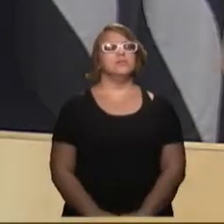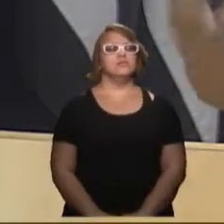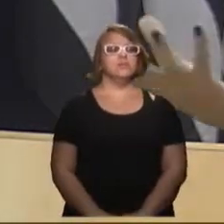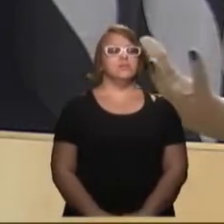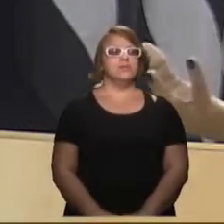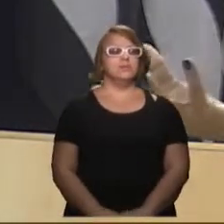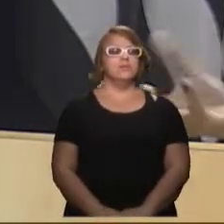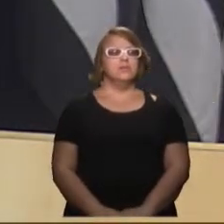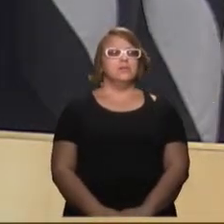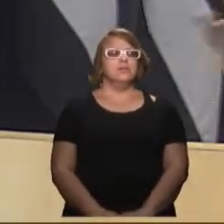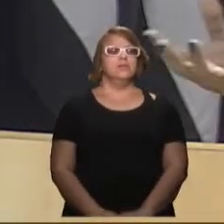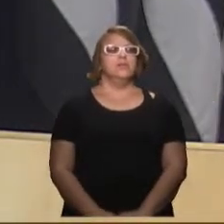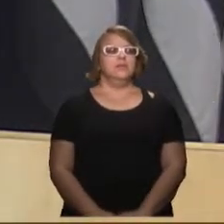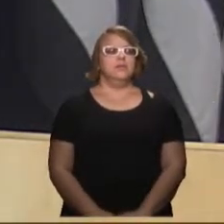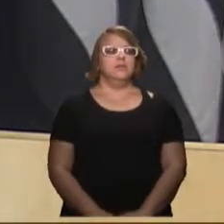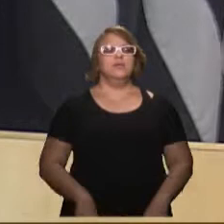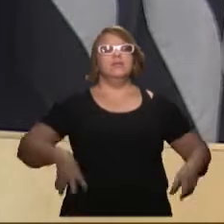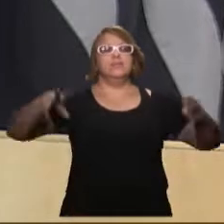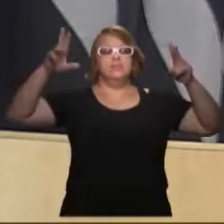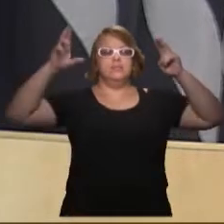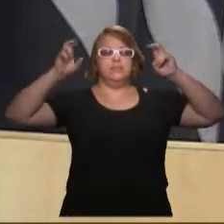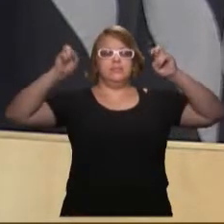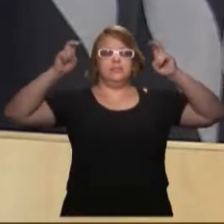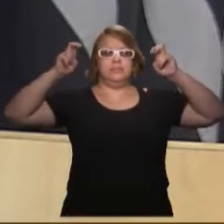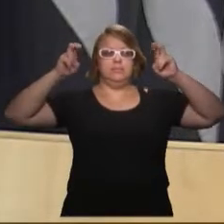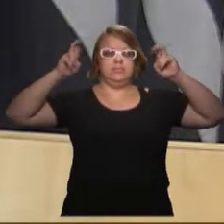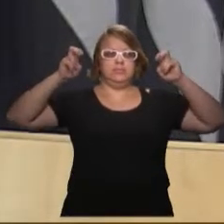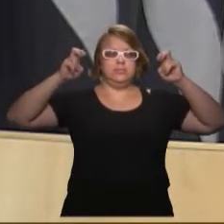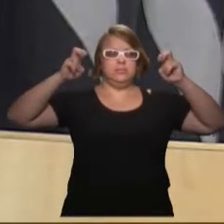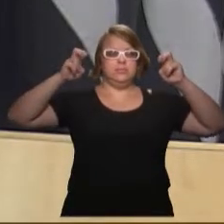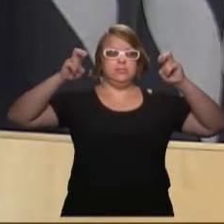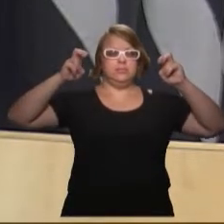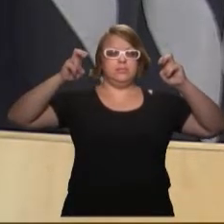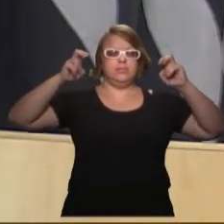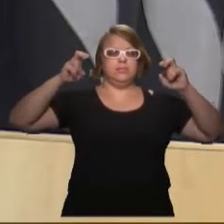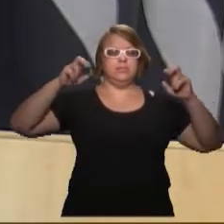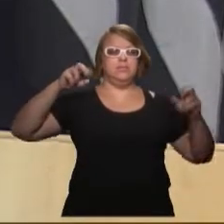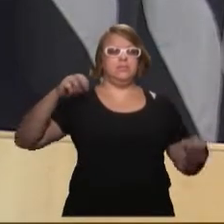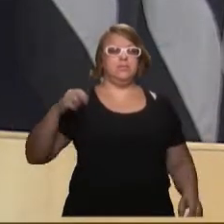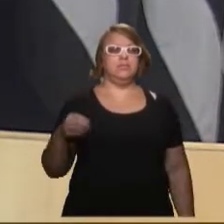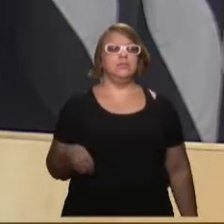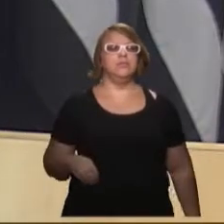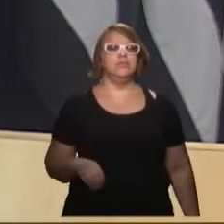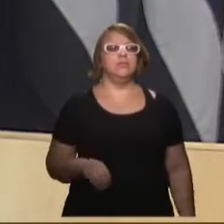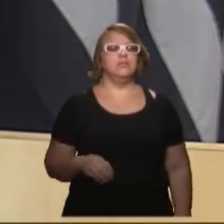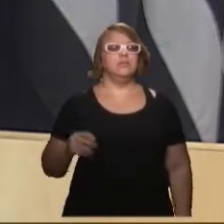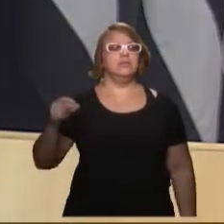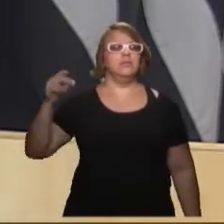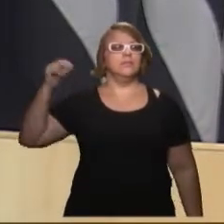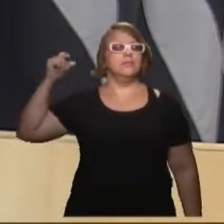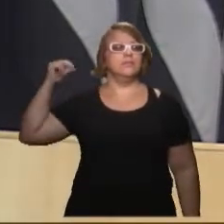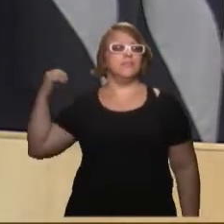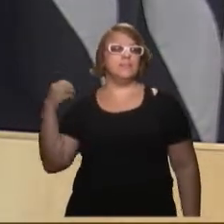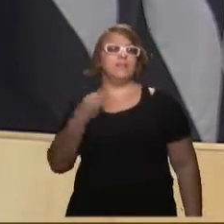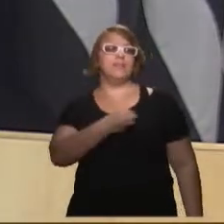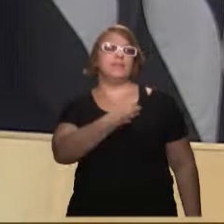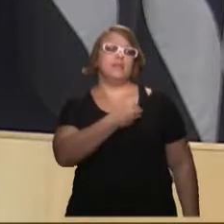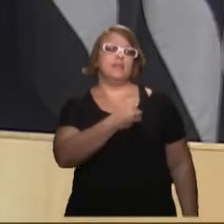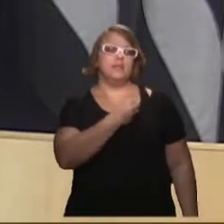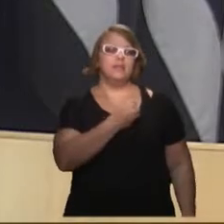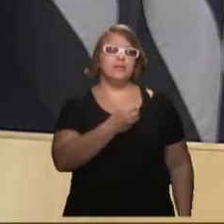Bom, diante do contexto que nós temos vivido, essa questão das demissões,